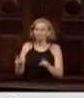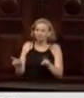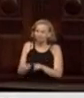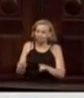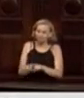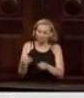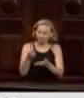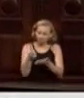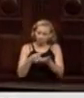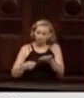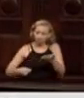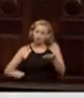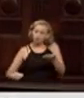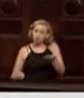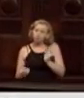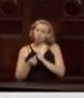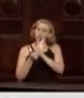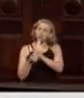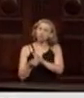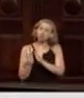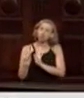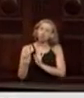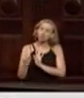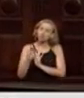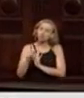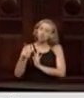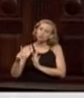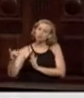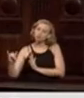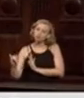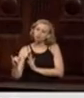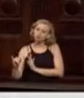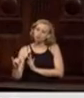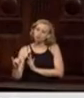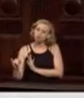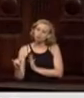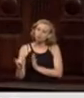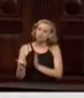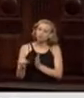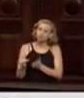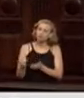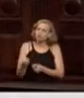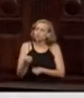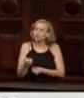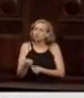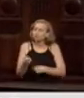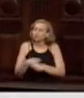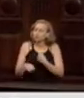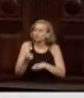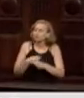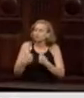assinaturas para instalar uma CPI sobre os esquemas da FETranspor aqui no Rio de